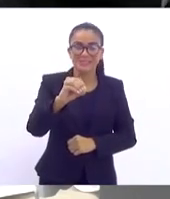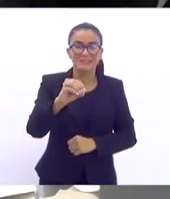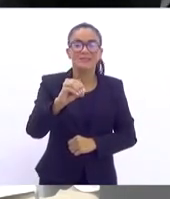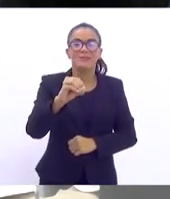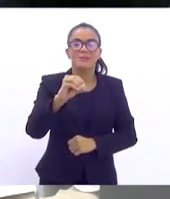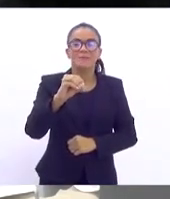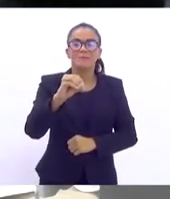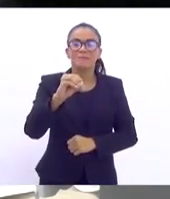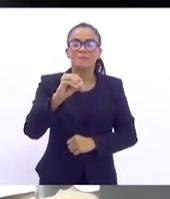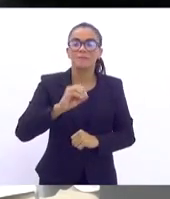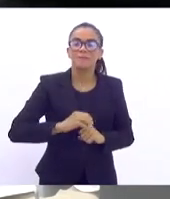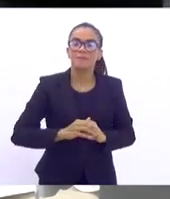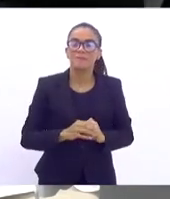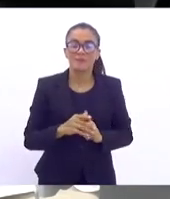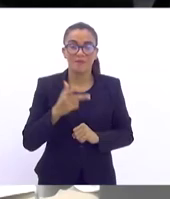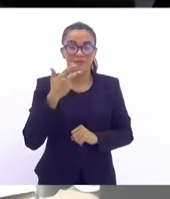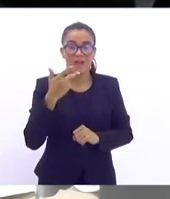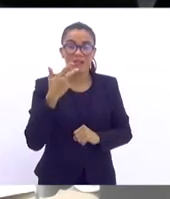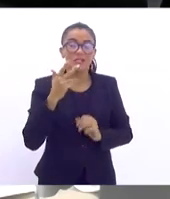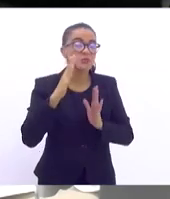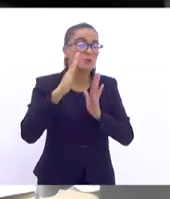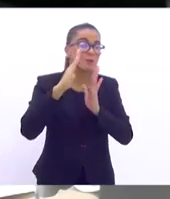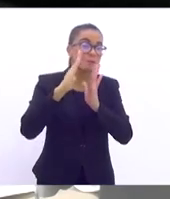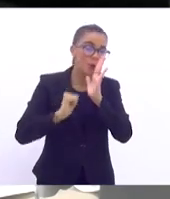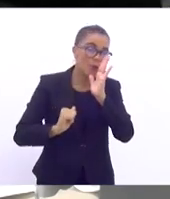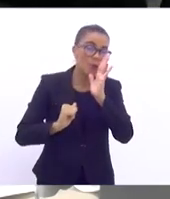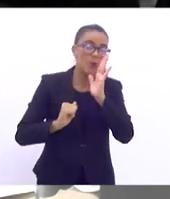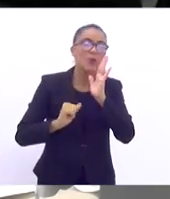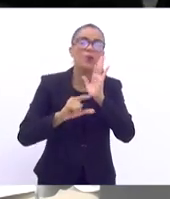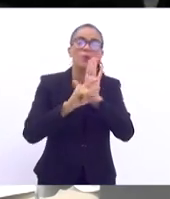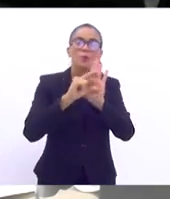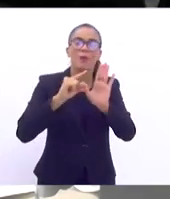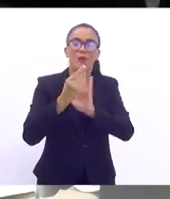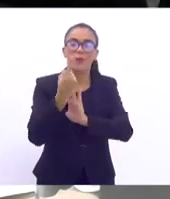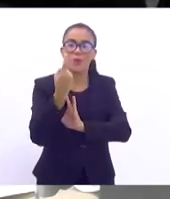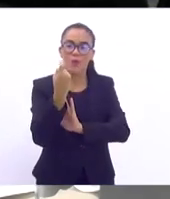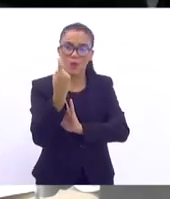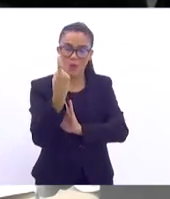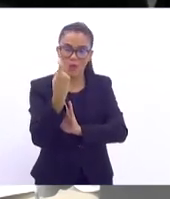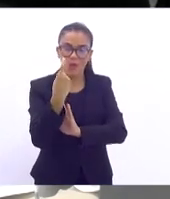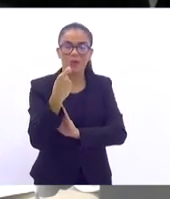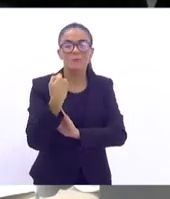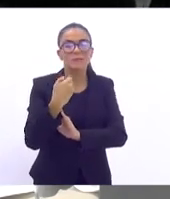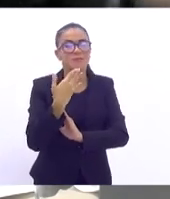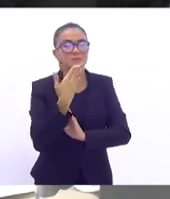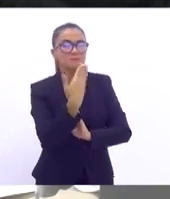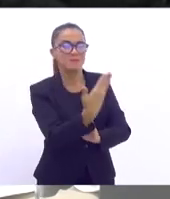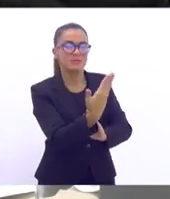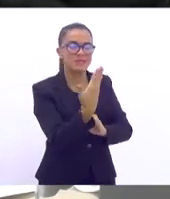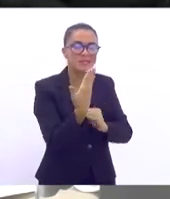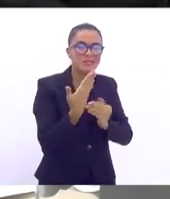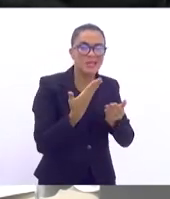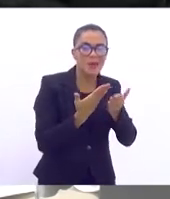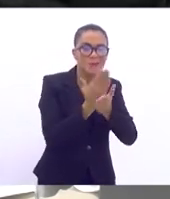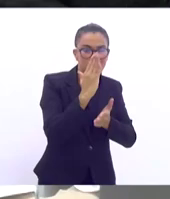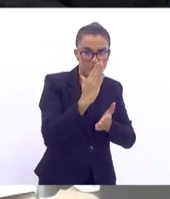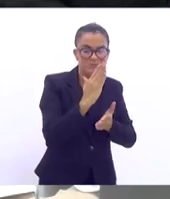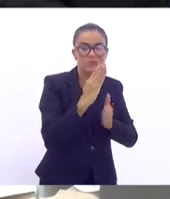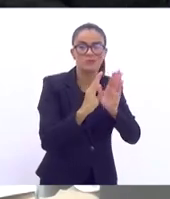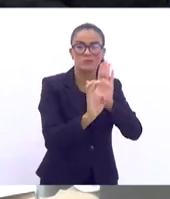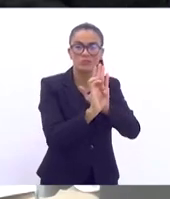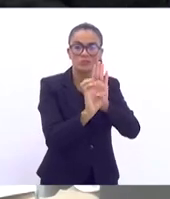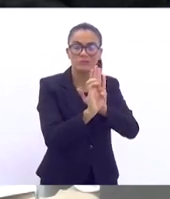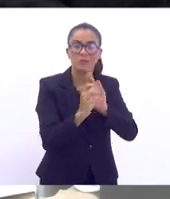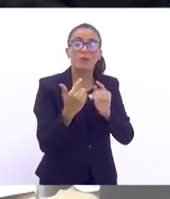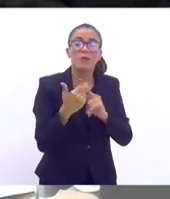falar aqui da supressão do parágrafo único né que fala aí que tem que ocorrer aprovação de estatuto porque porque